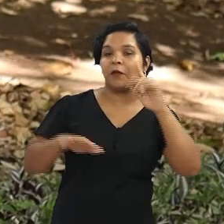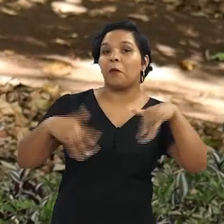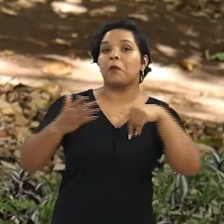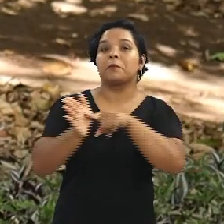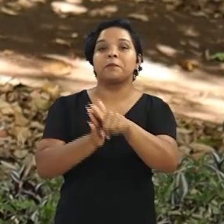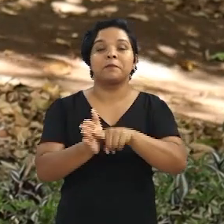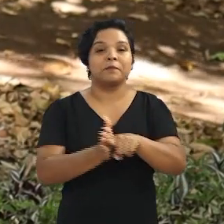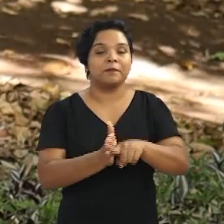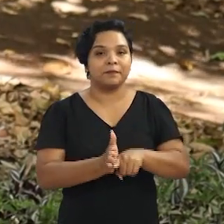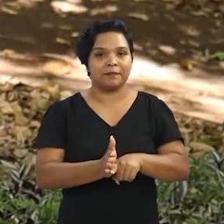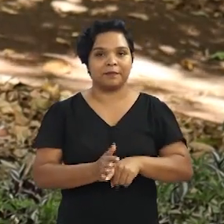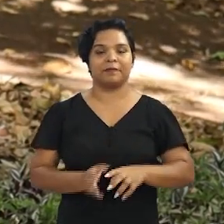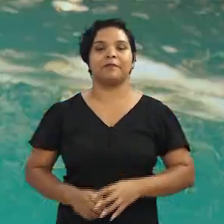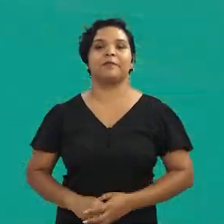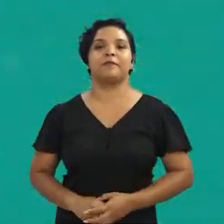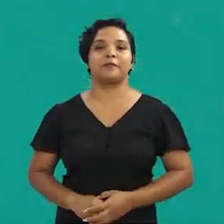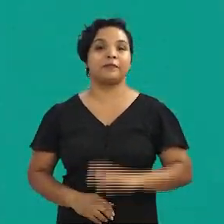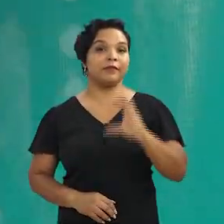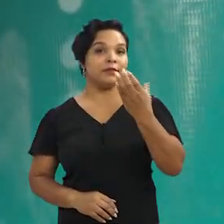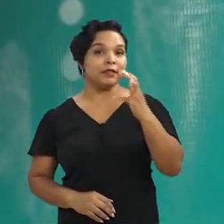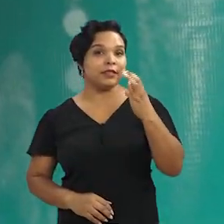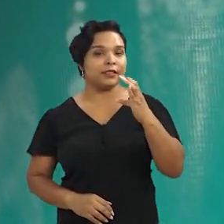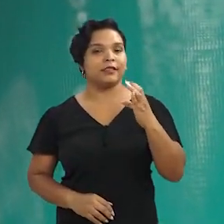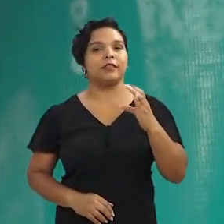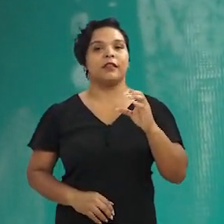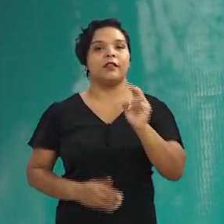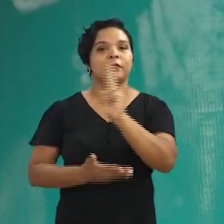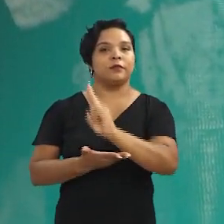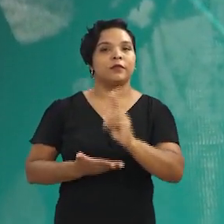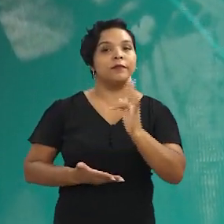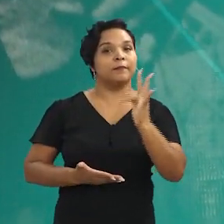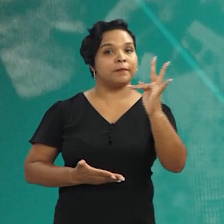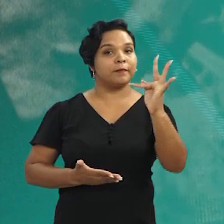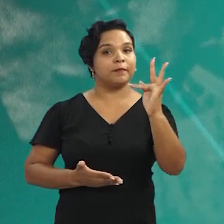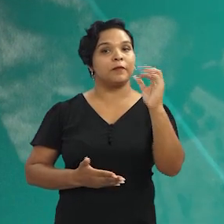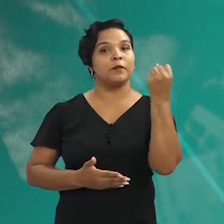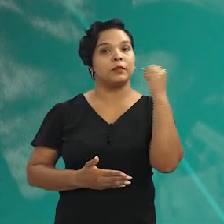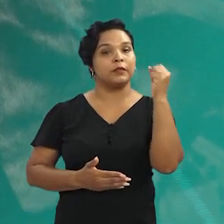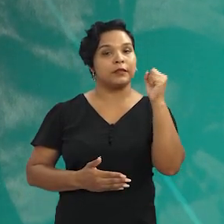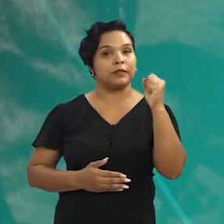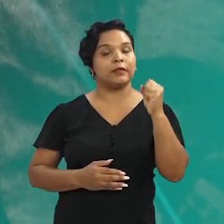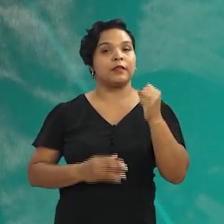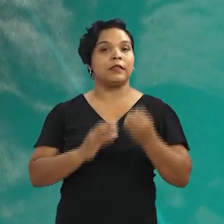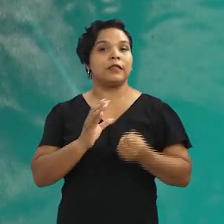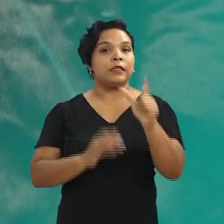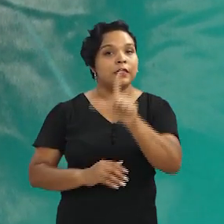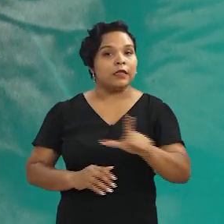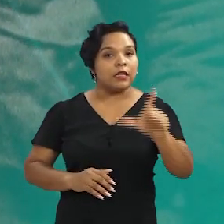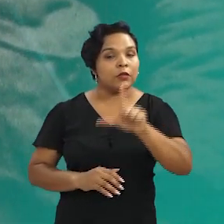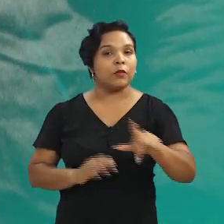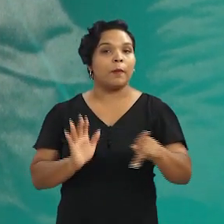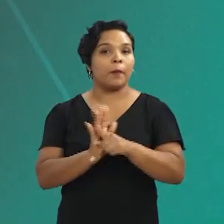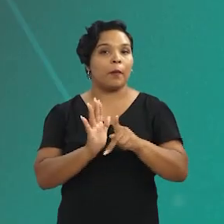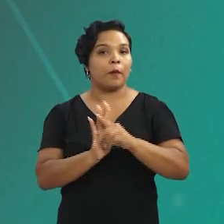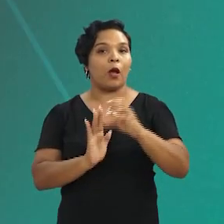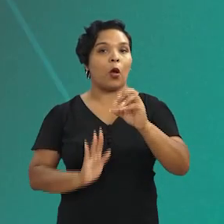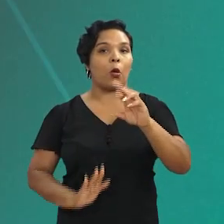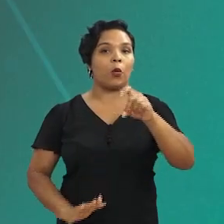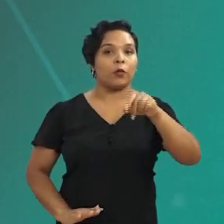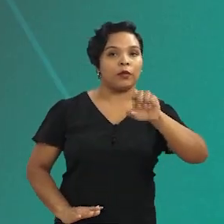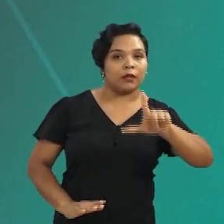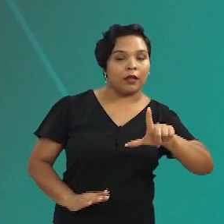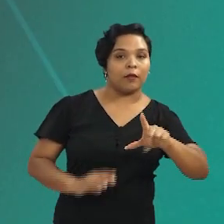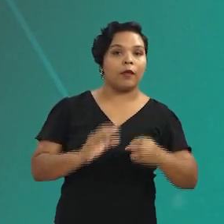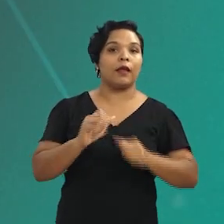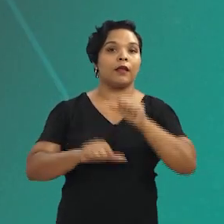ver agora as pesquisas de hoje. Cientista da Universidade Federal de Sergipe é inspirada por literatura de cordel e